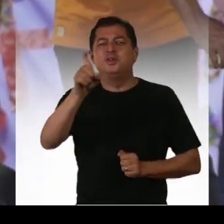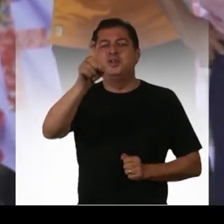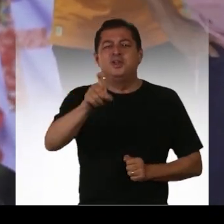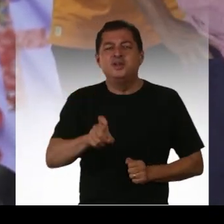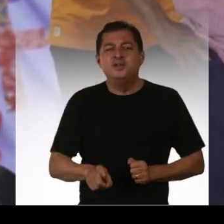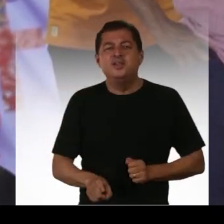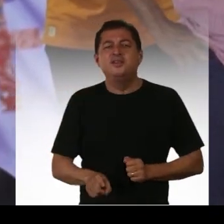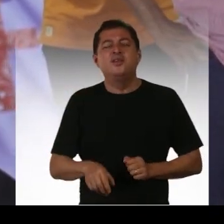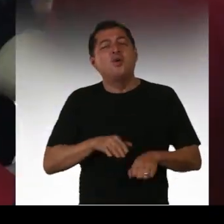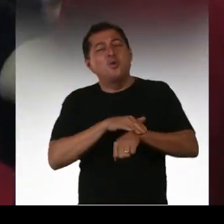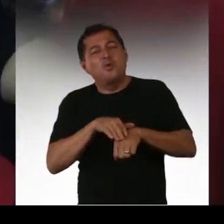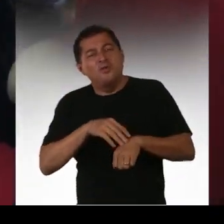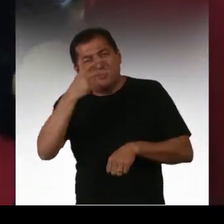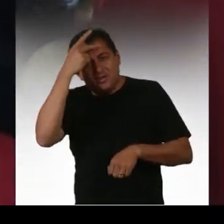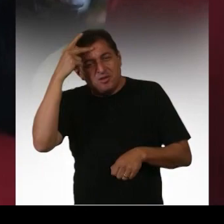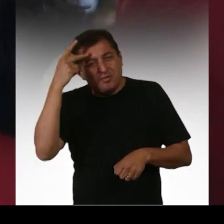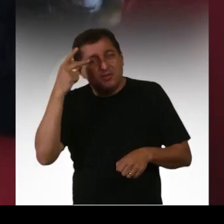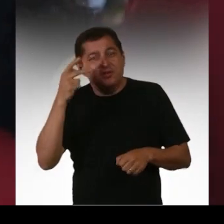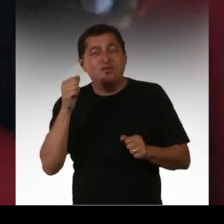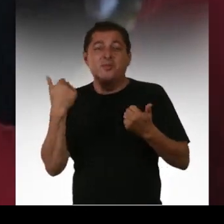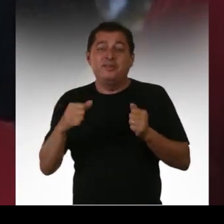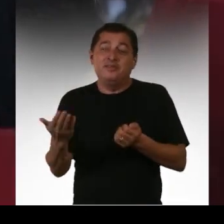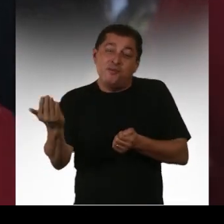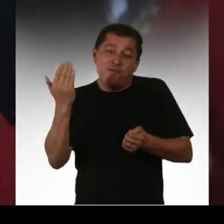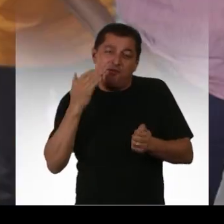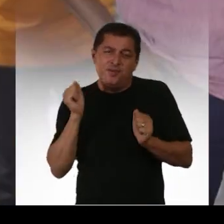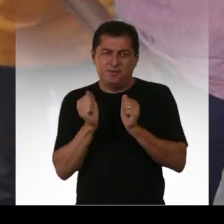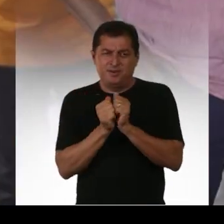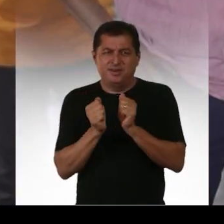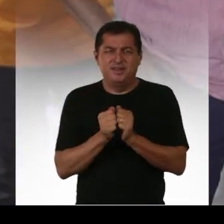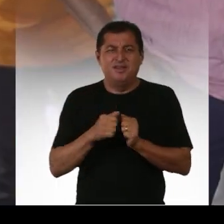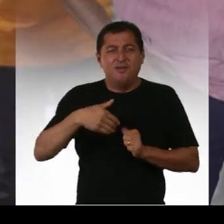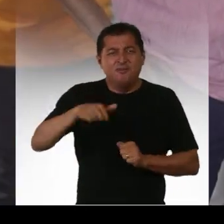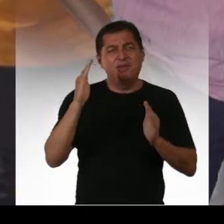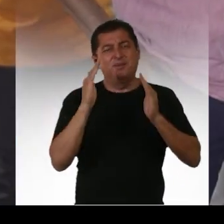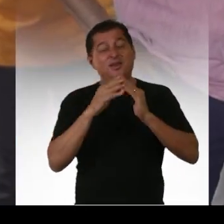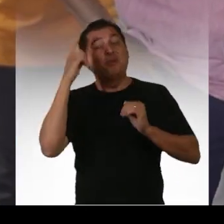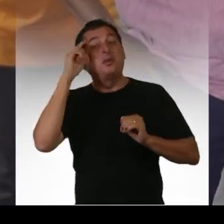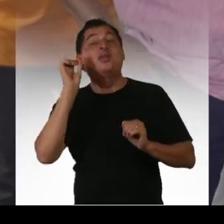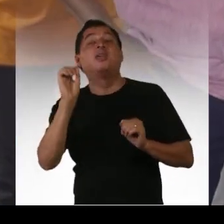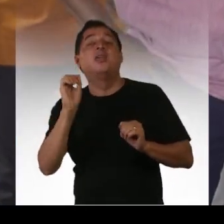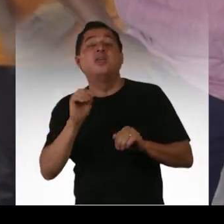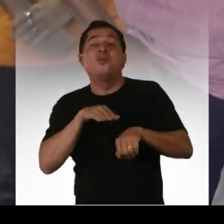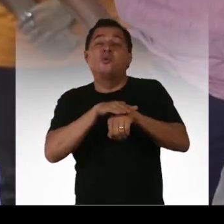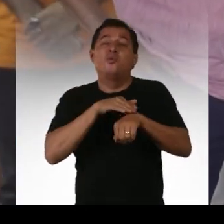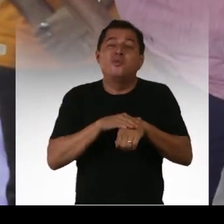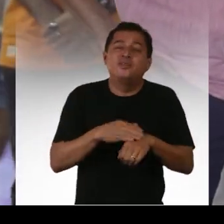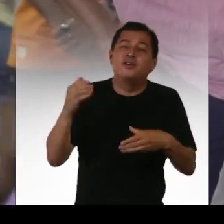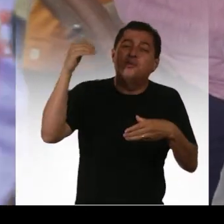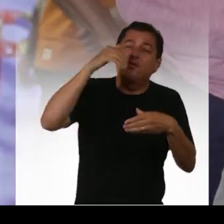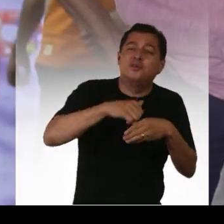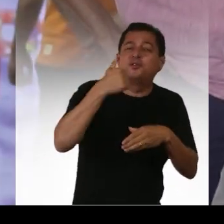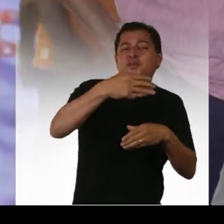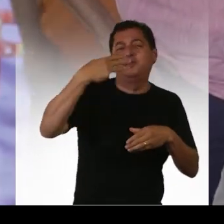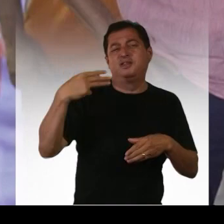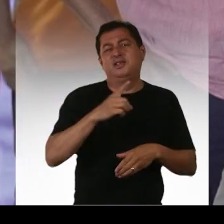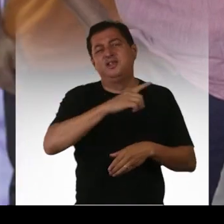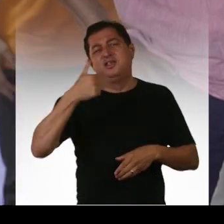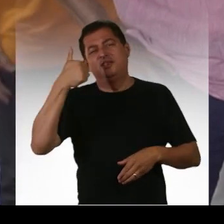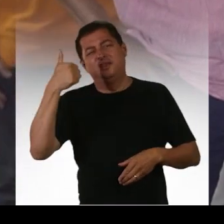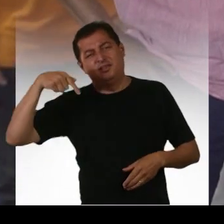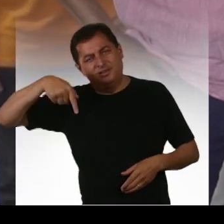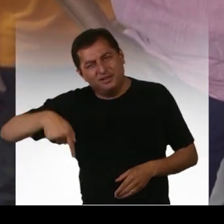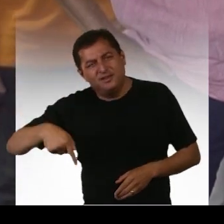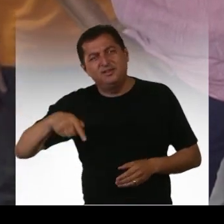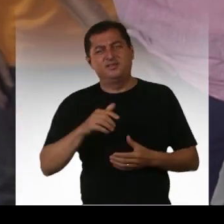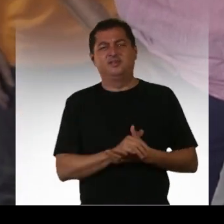sabemos historicamente. Tamo junto. Vamos, fala com quem ainda não tá conosco. Sai